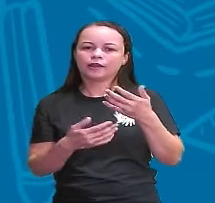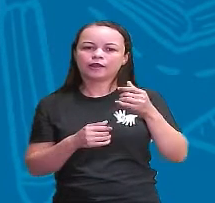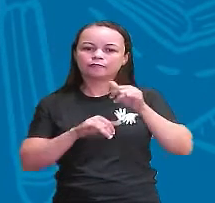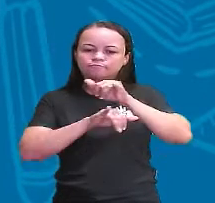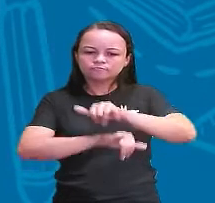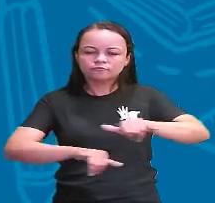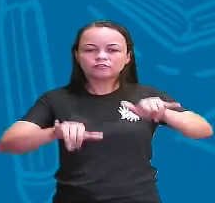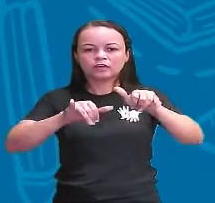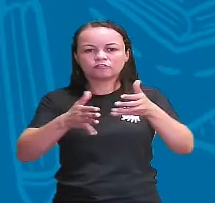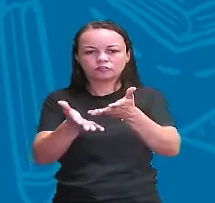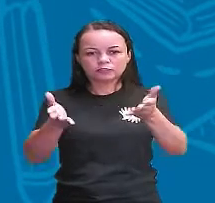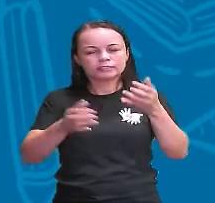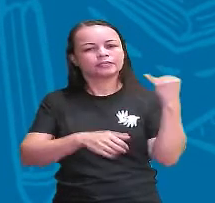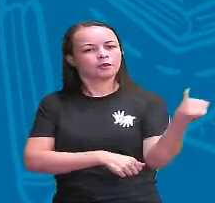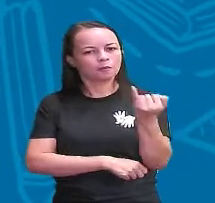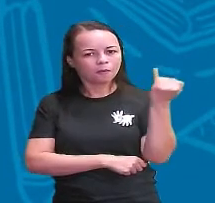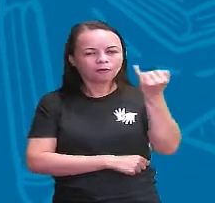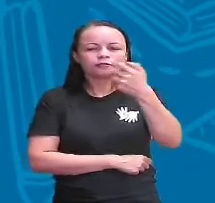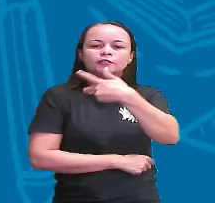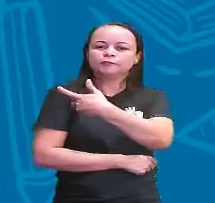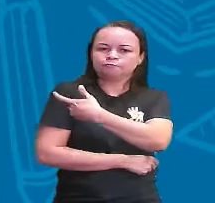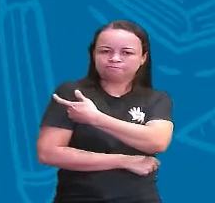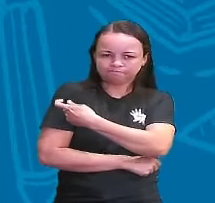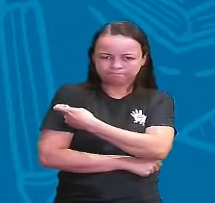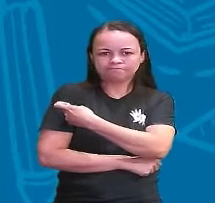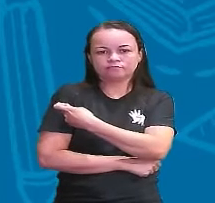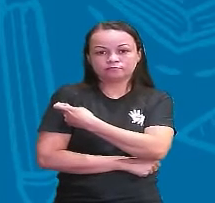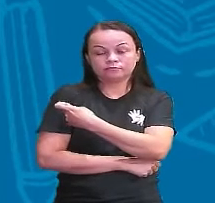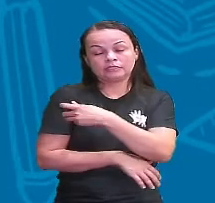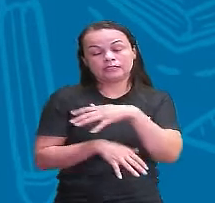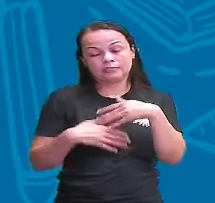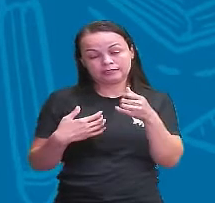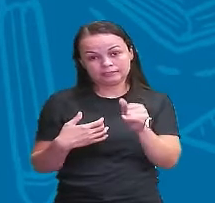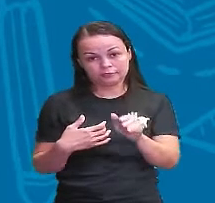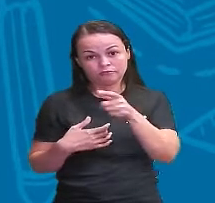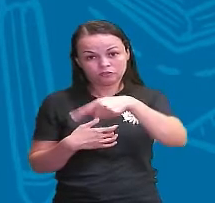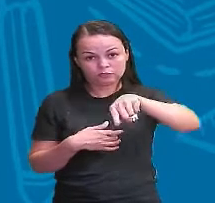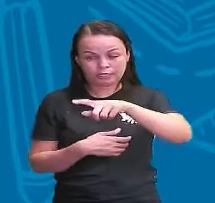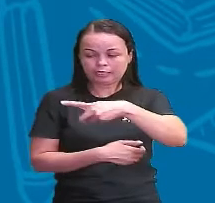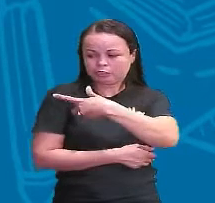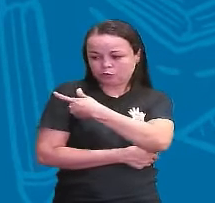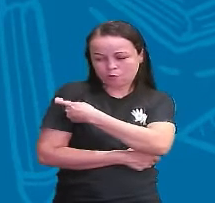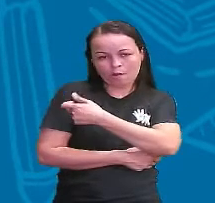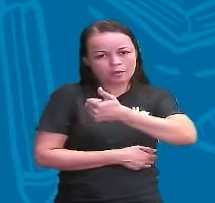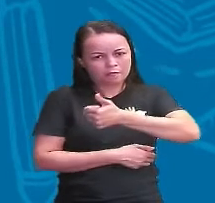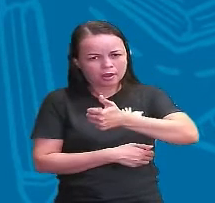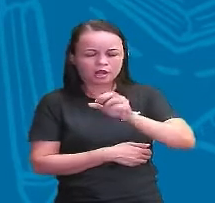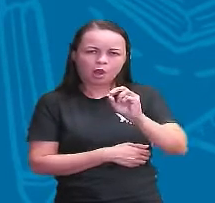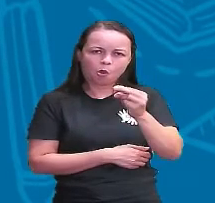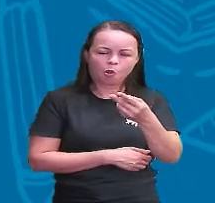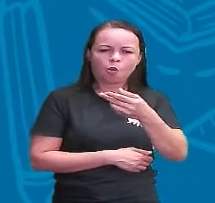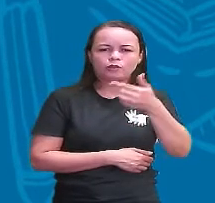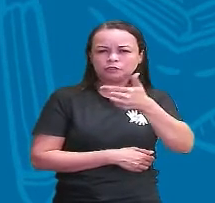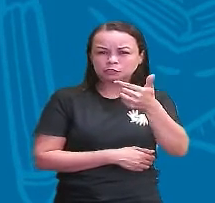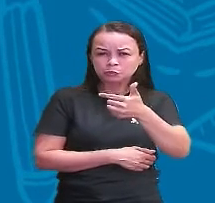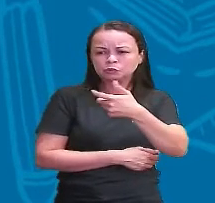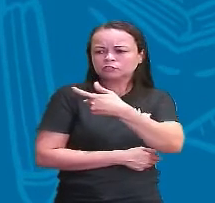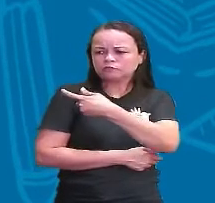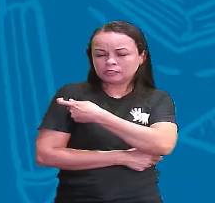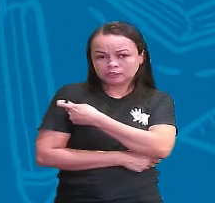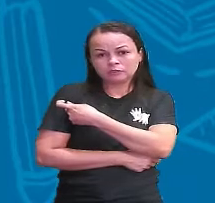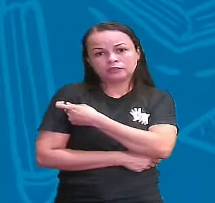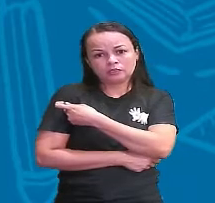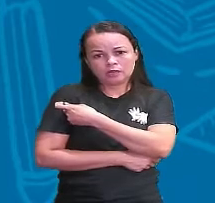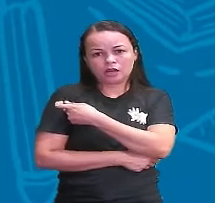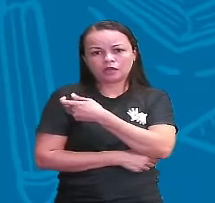né, da vacinação, tá certo? Então, portanto, se você ainda não tomou a primeira dose ou a segunda dose, ou ainda não tomou a dose de